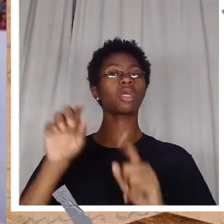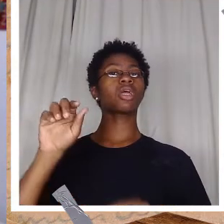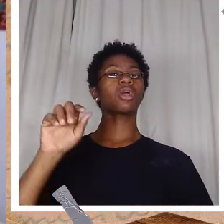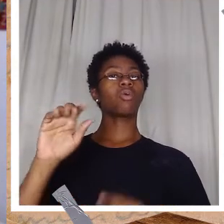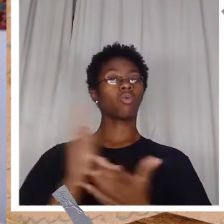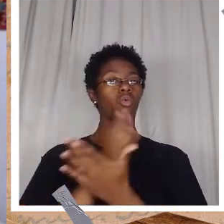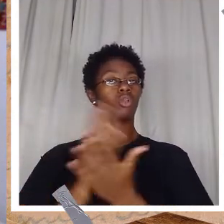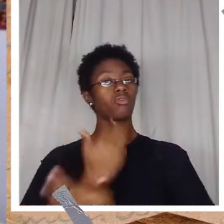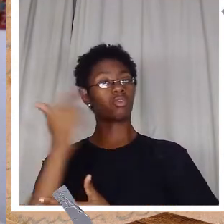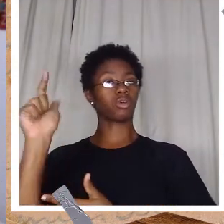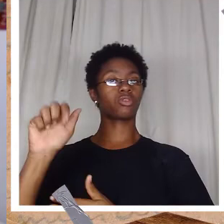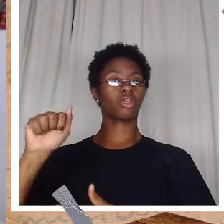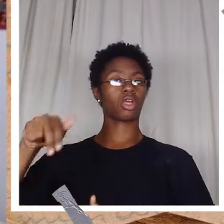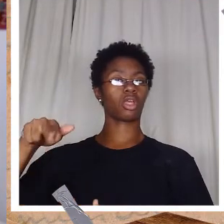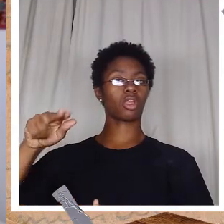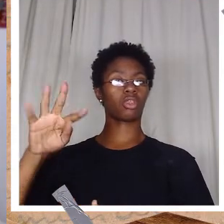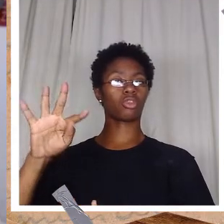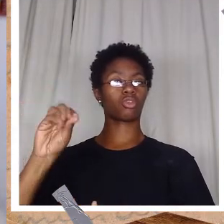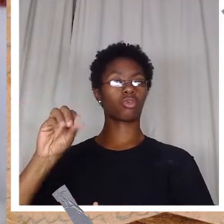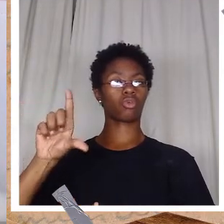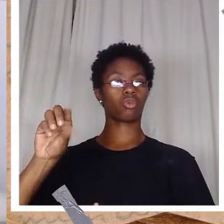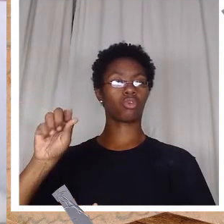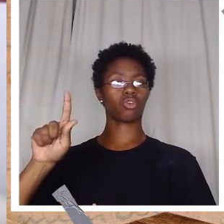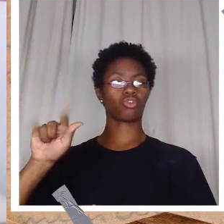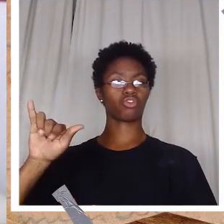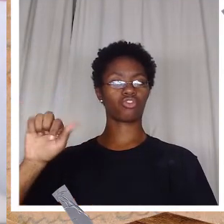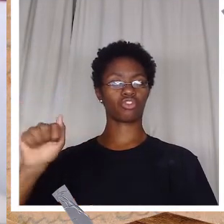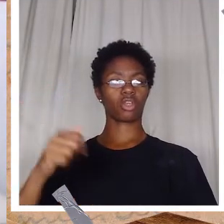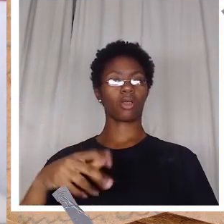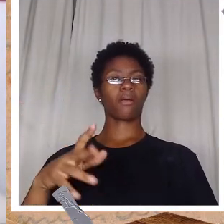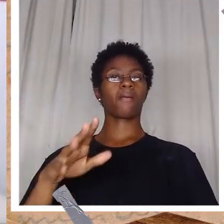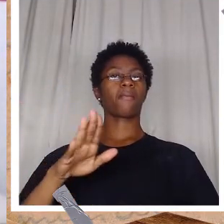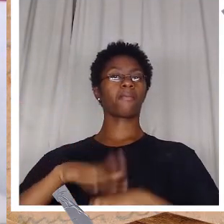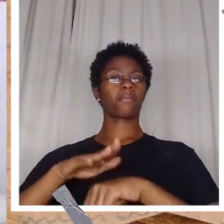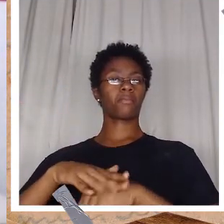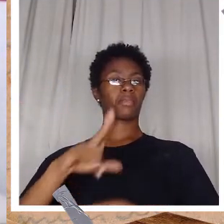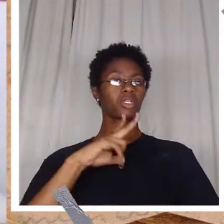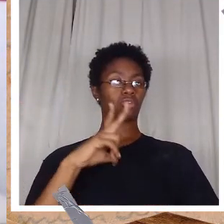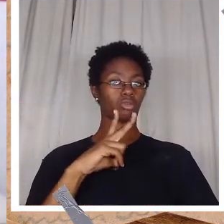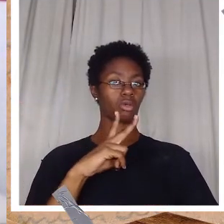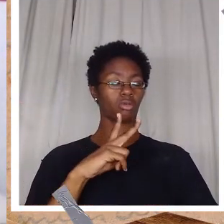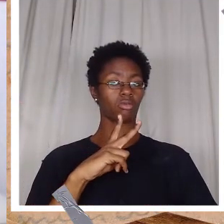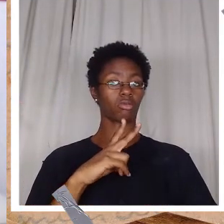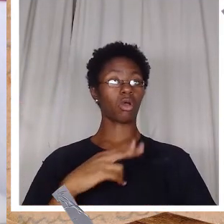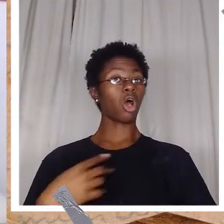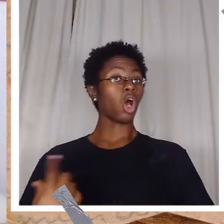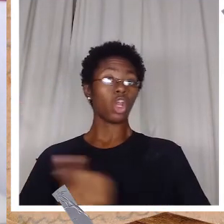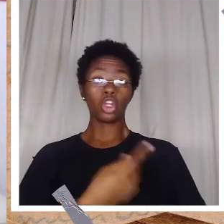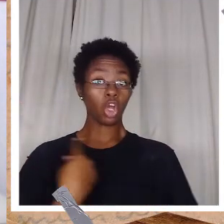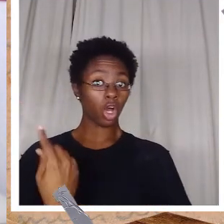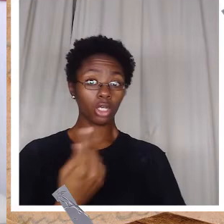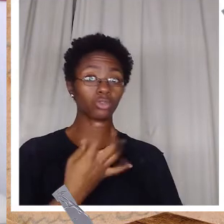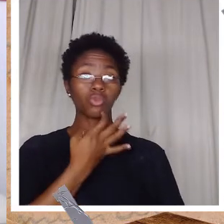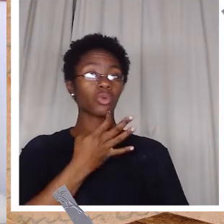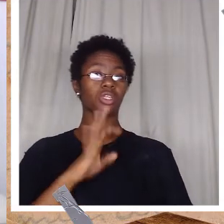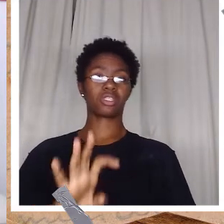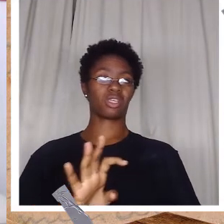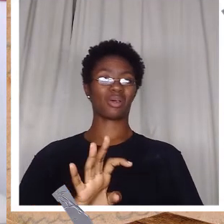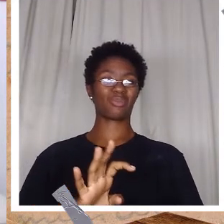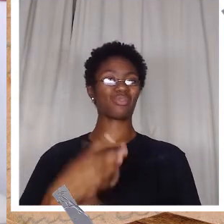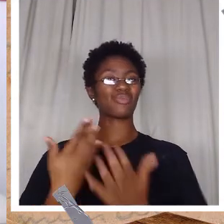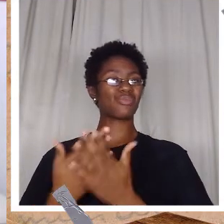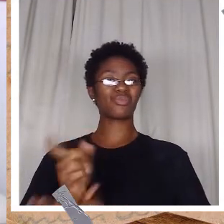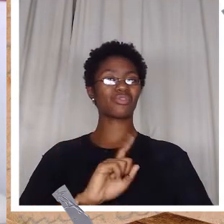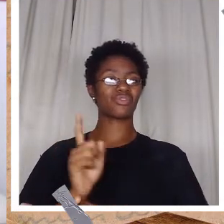livros todos são da Carolina e a gente desconhece, a gente não estuda nas faculdades de teatro, de letras, nas